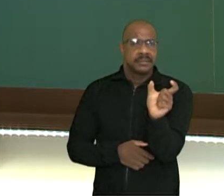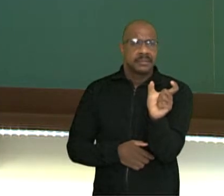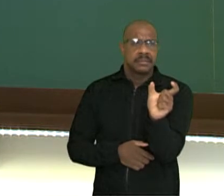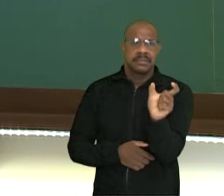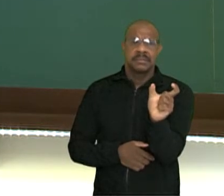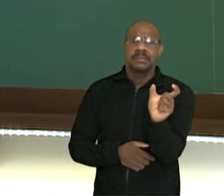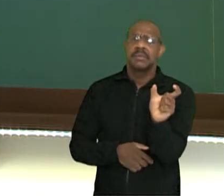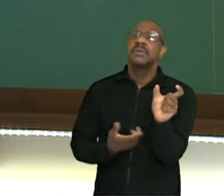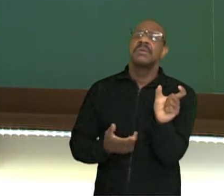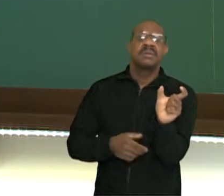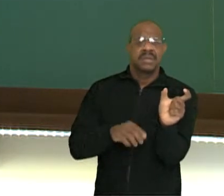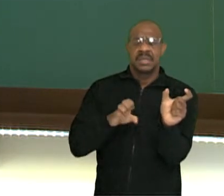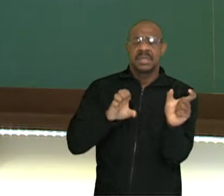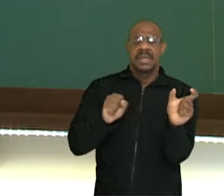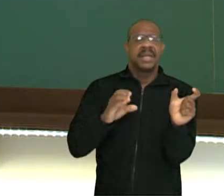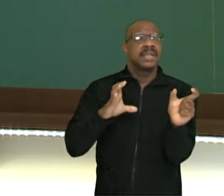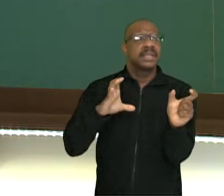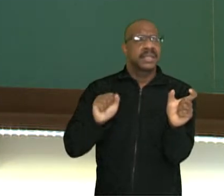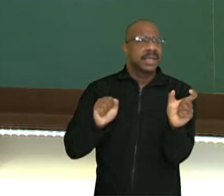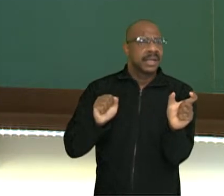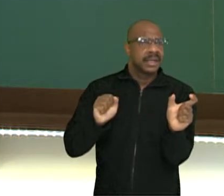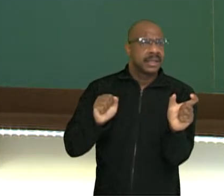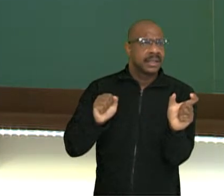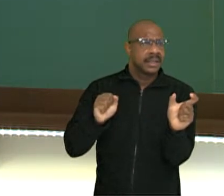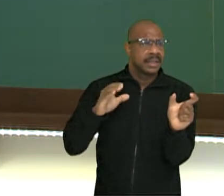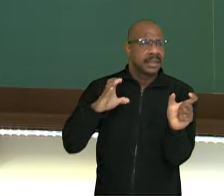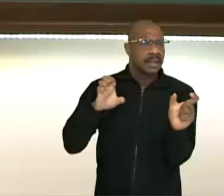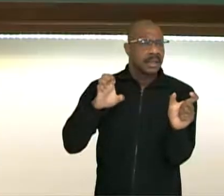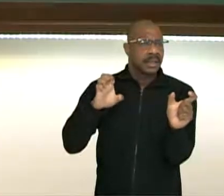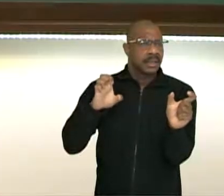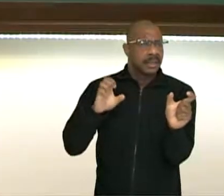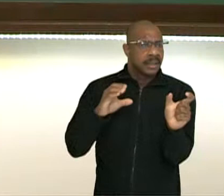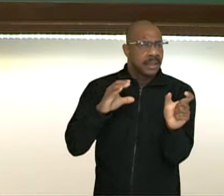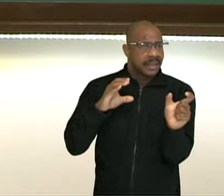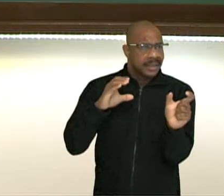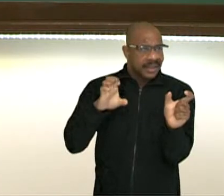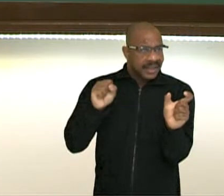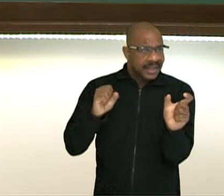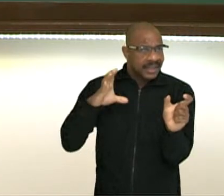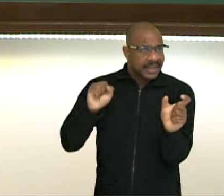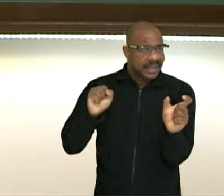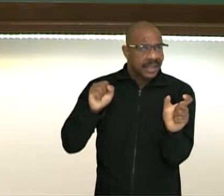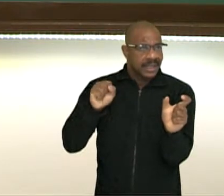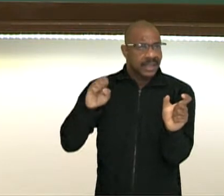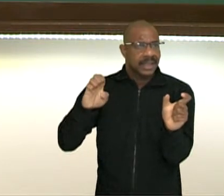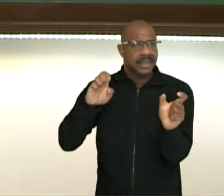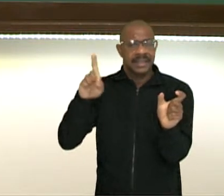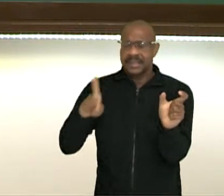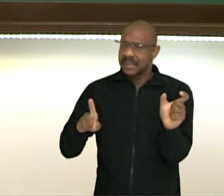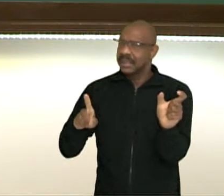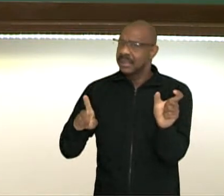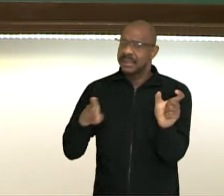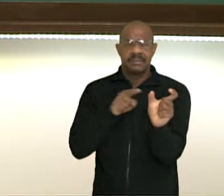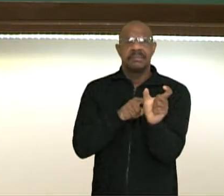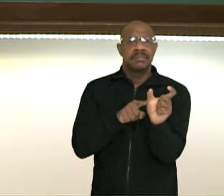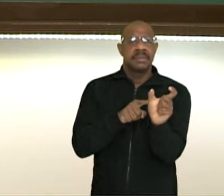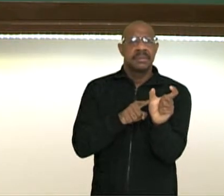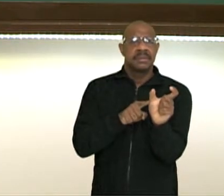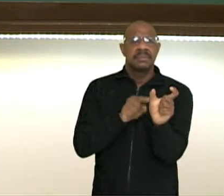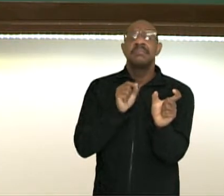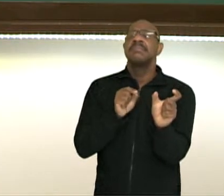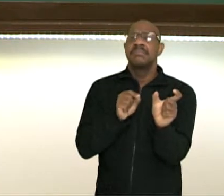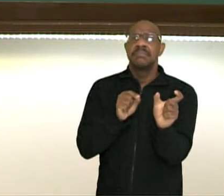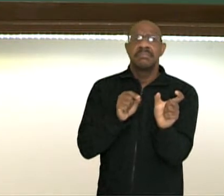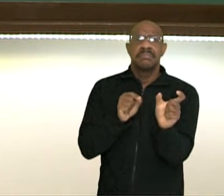a diferença entre escassez e falta d'água? Faça esse contraponto, porque veja,